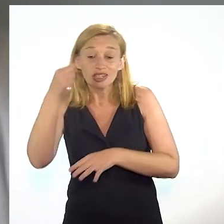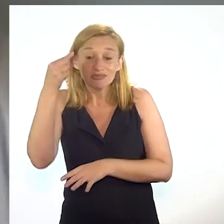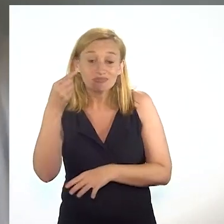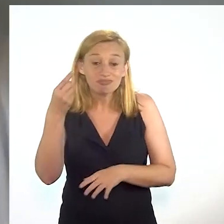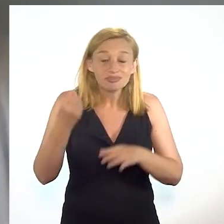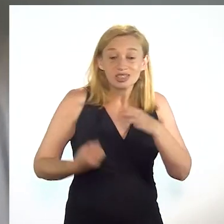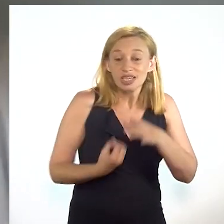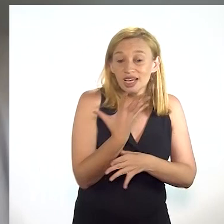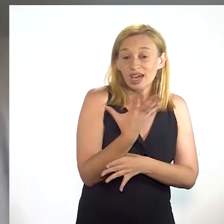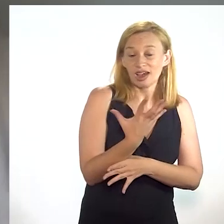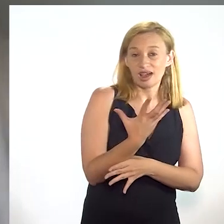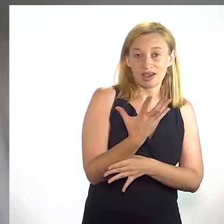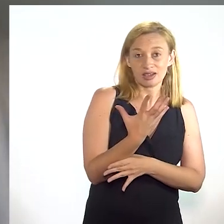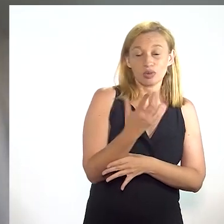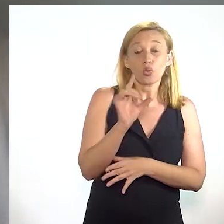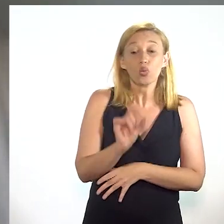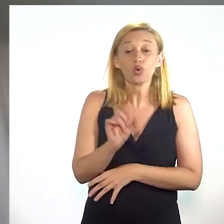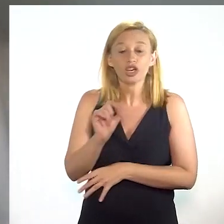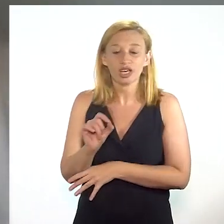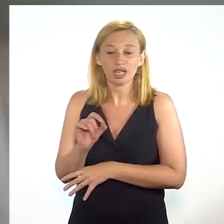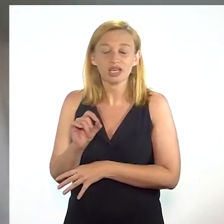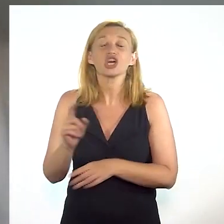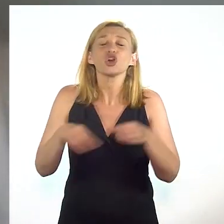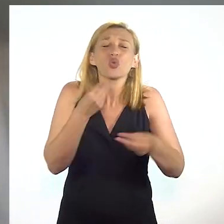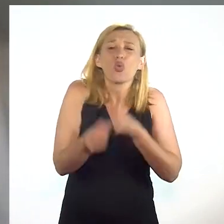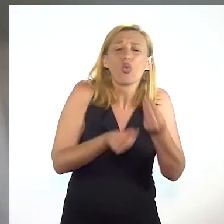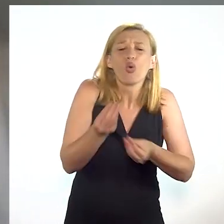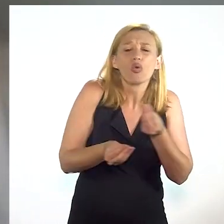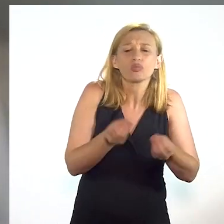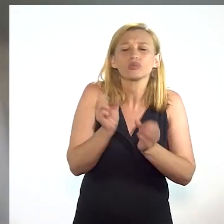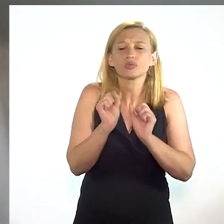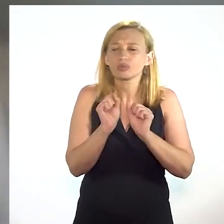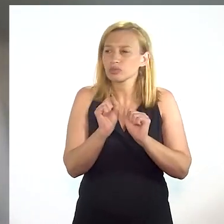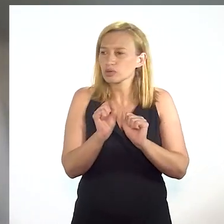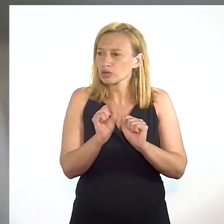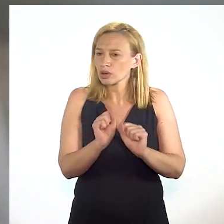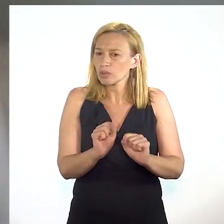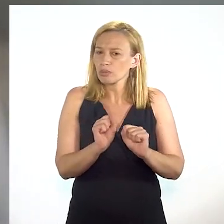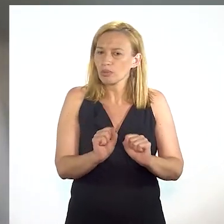criatividade é capaz de criar e de como a gente pode